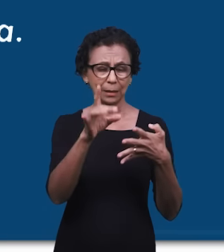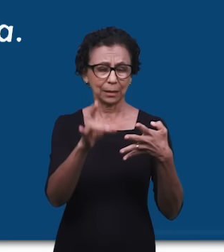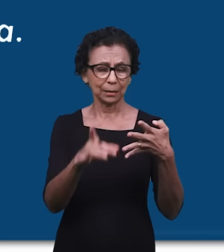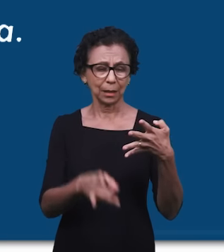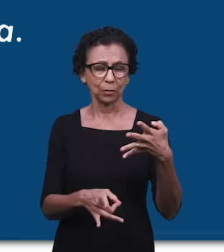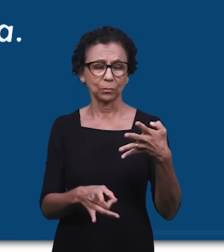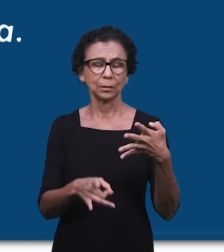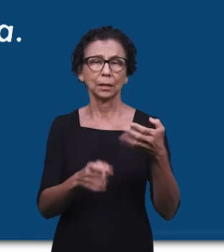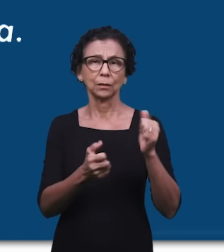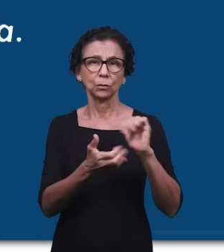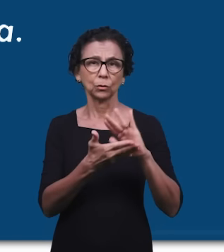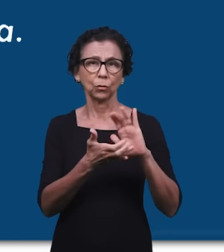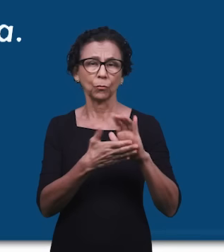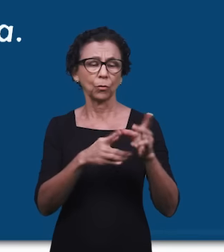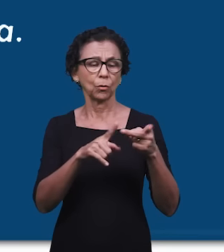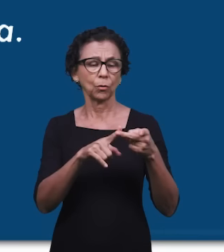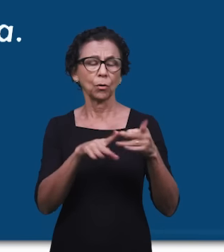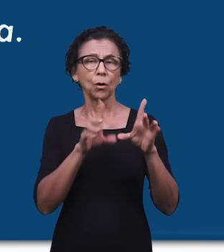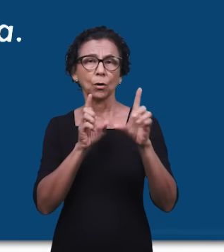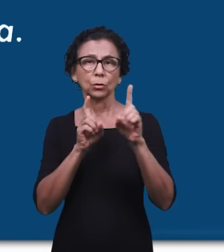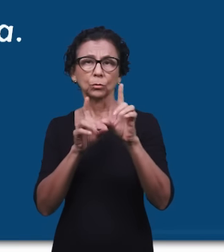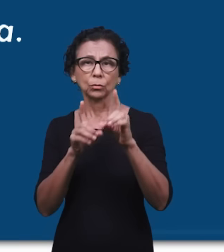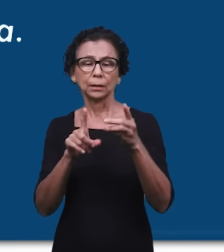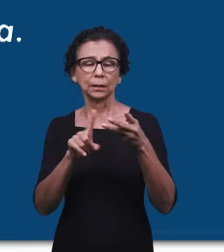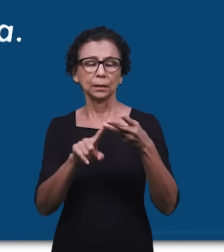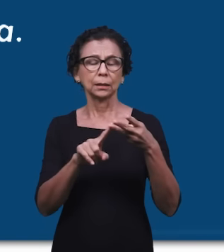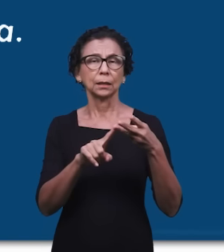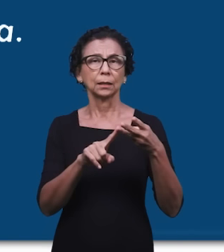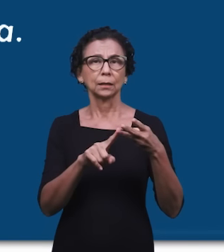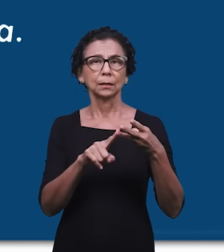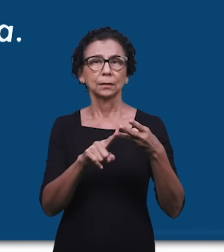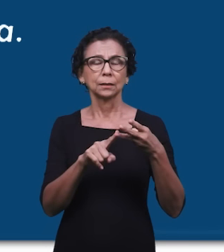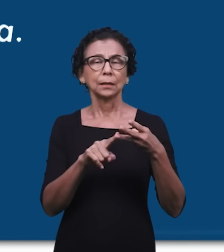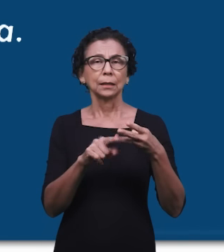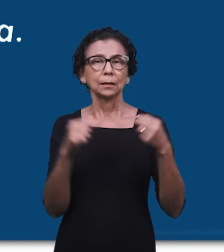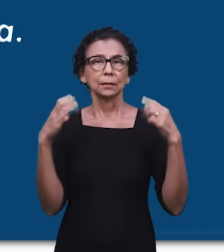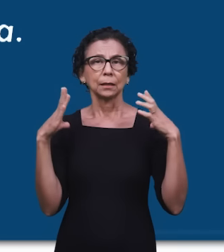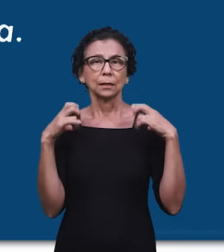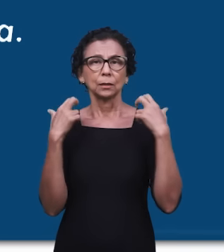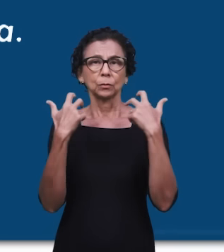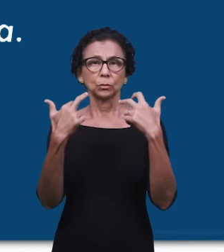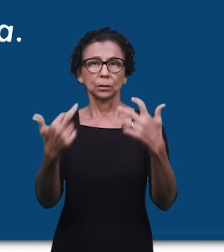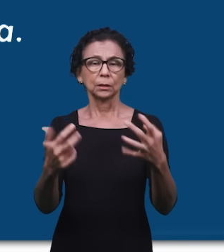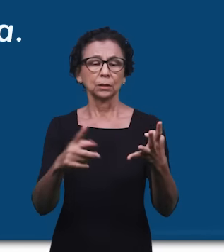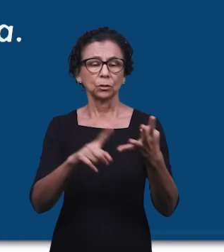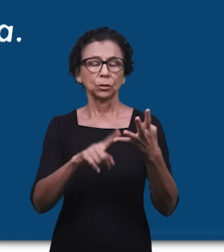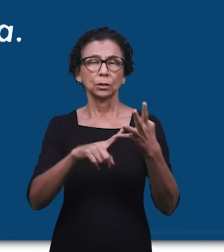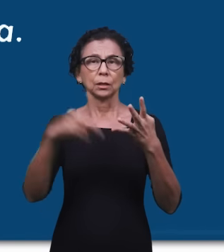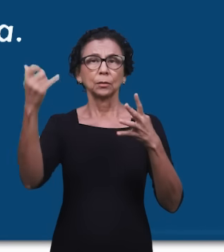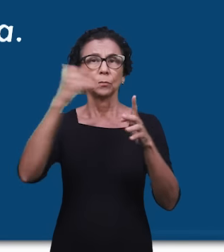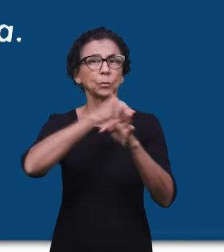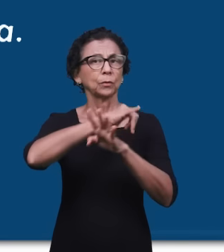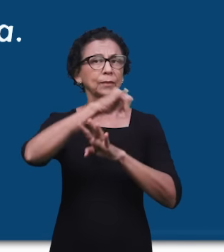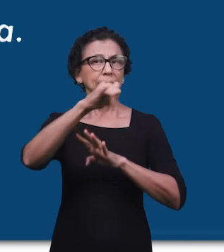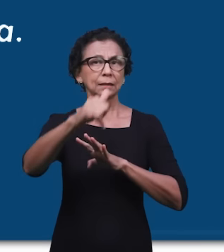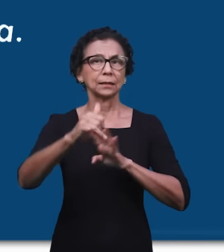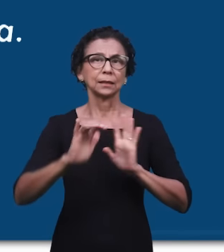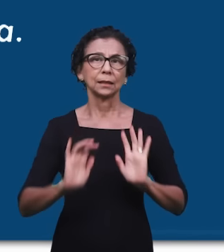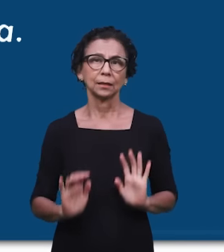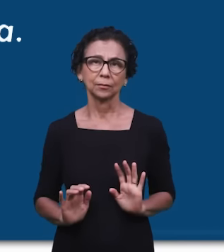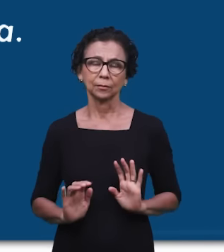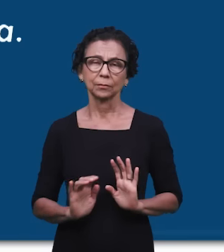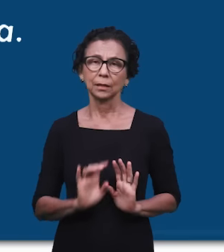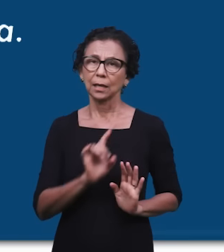tem revelação, tem língua, tem interpretação. Ele não falou, cada um de vós tem templo, tem vítima, tem dia, tem sacerdote,